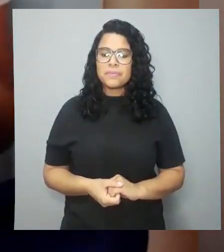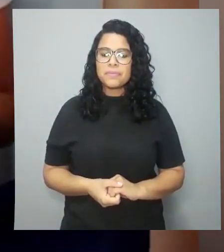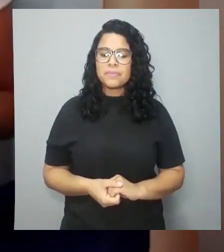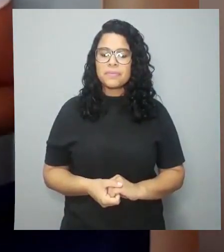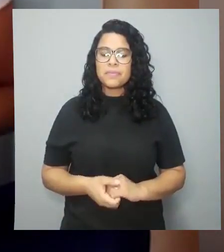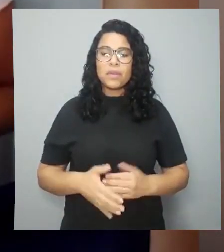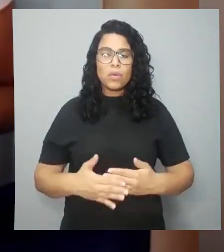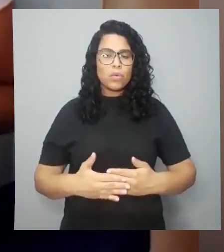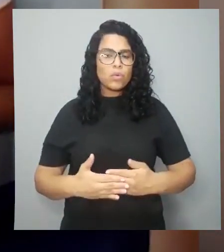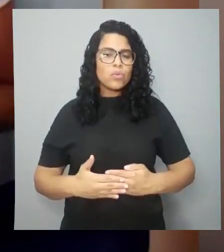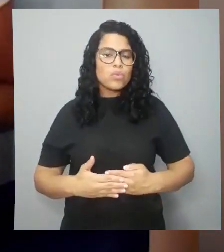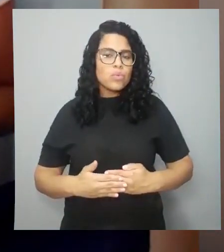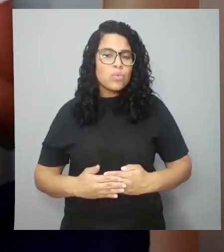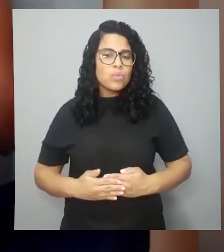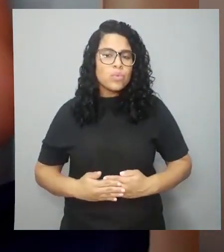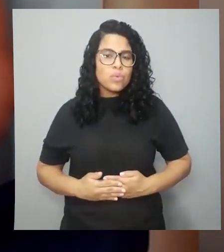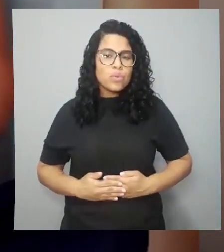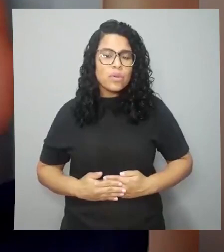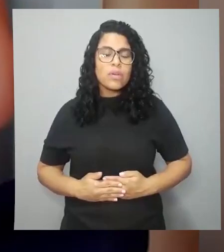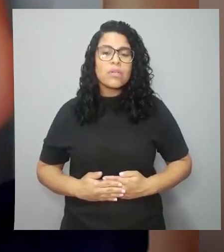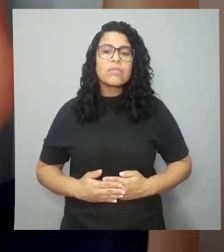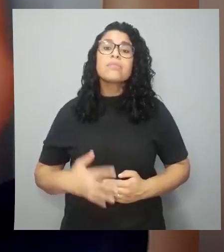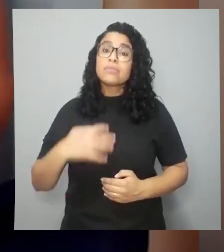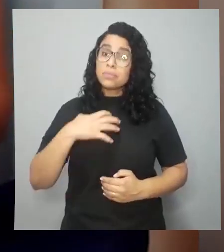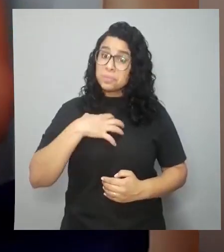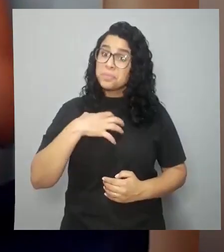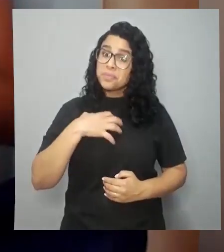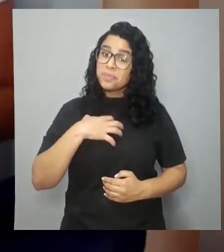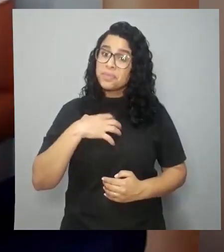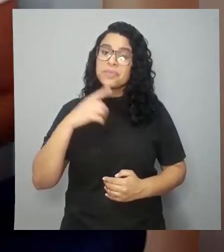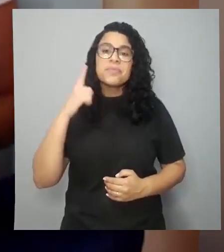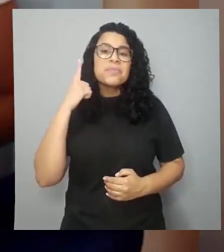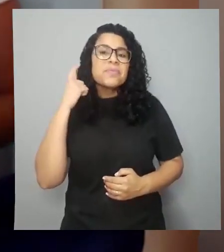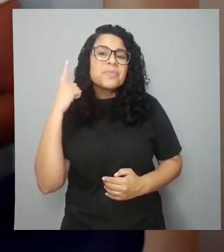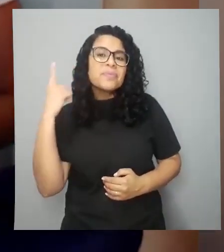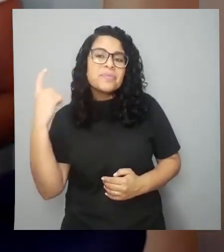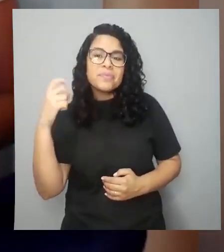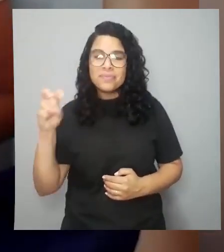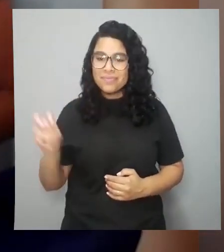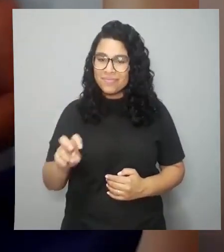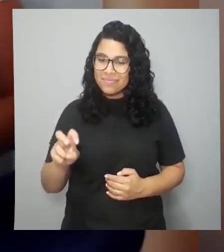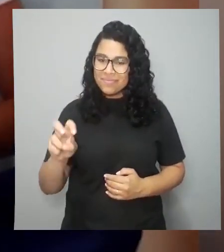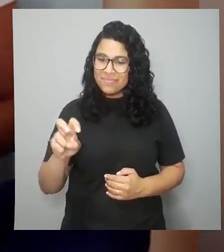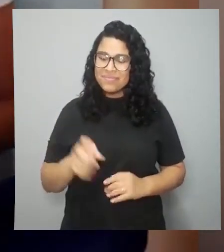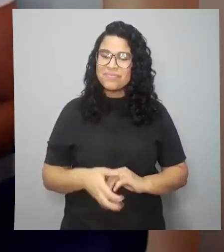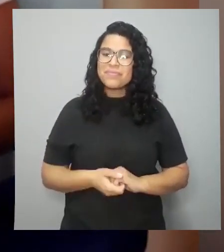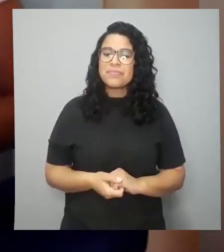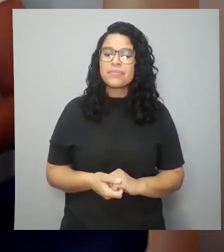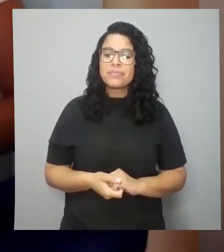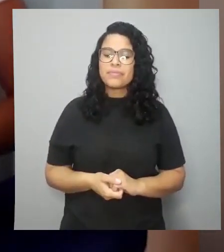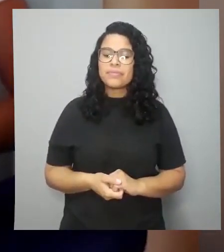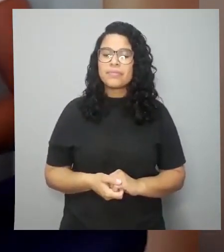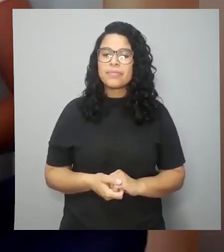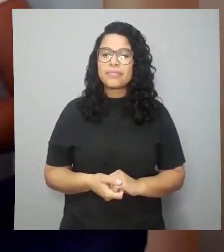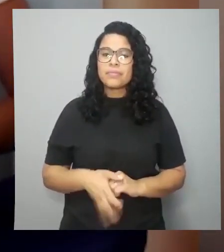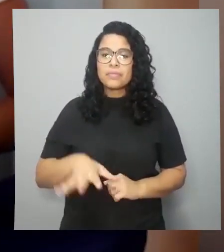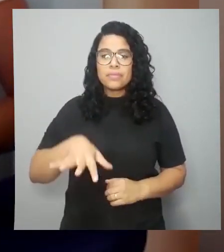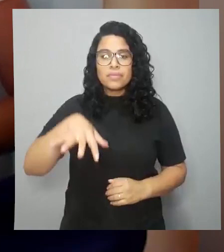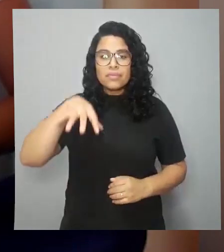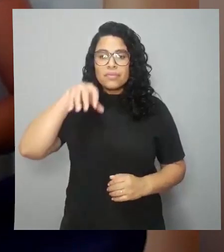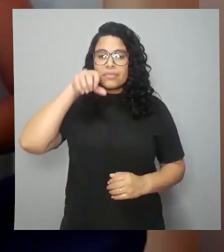E vai murchando o barrigão conforme você vai fazendo o som da cobrinha. Vamos lá? Puxa o